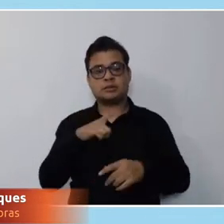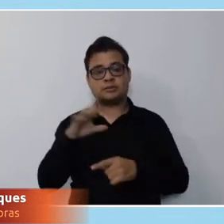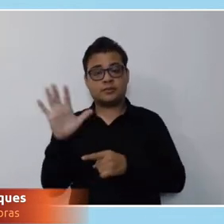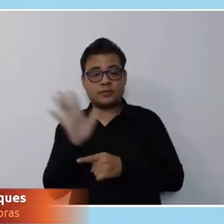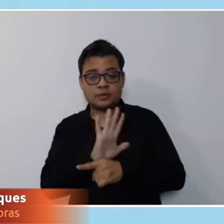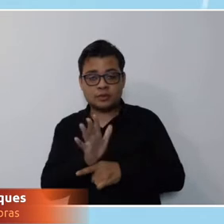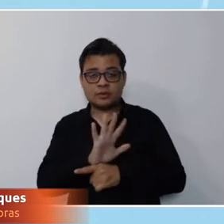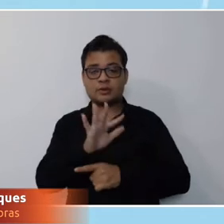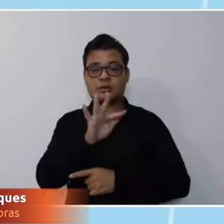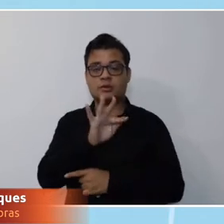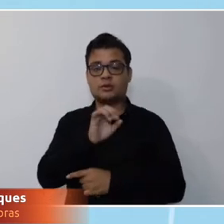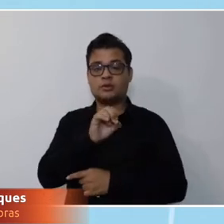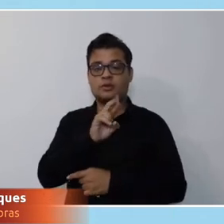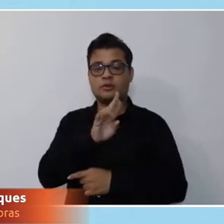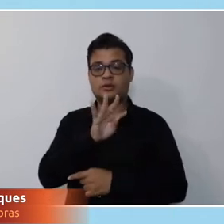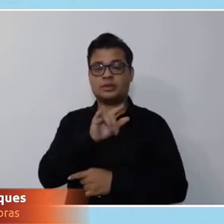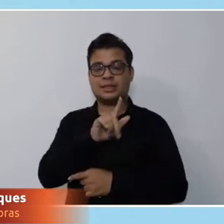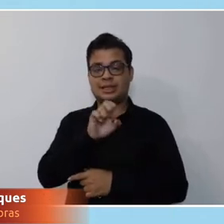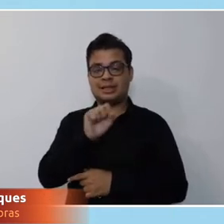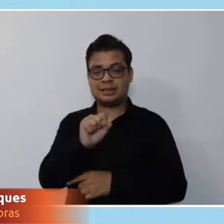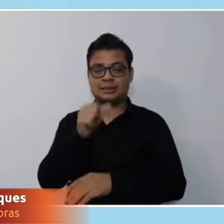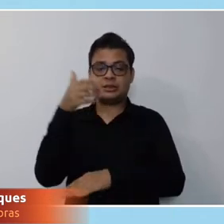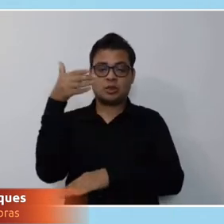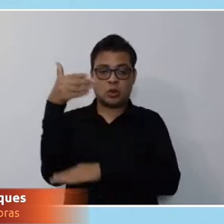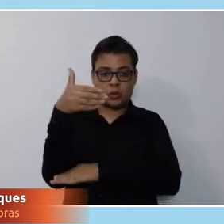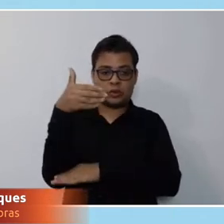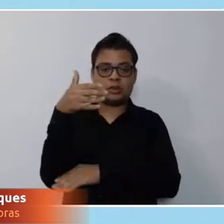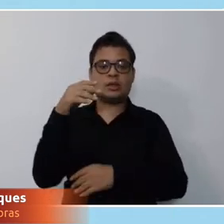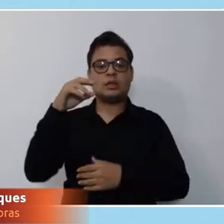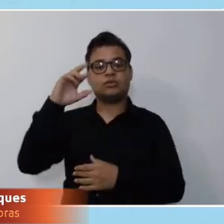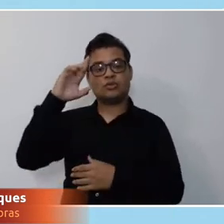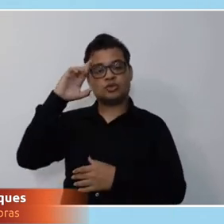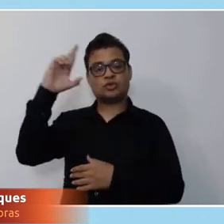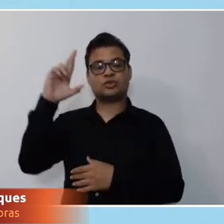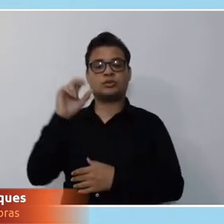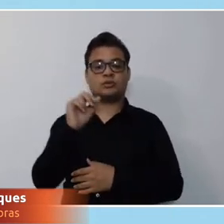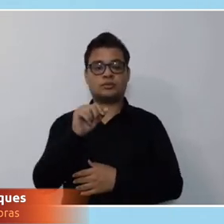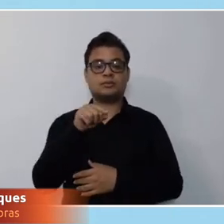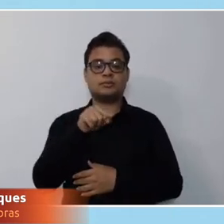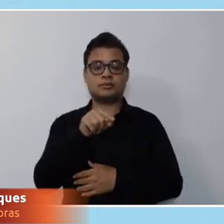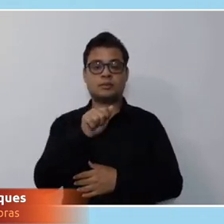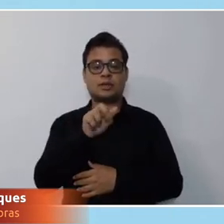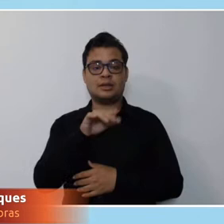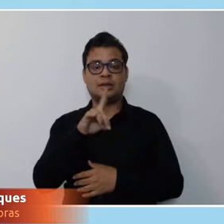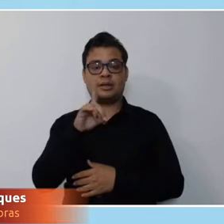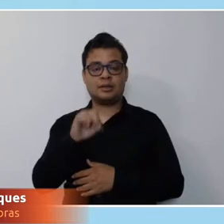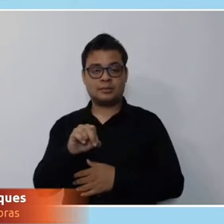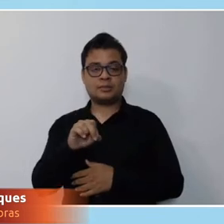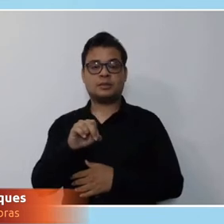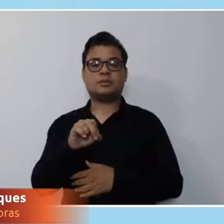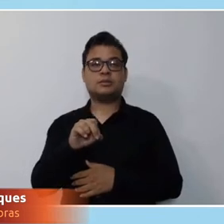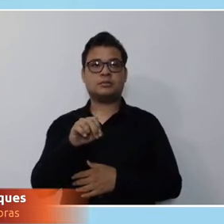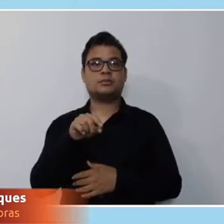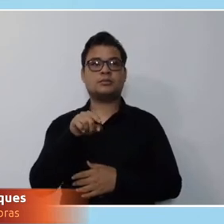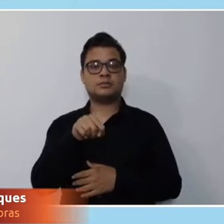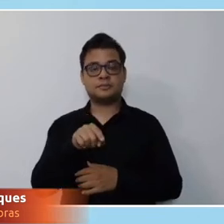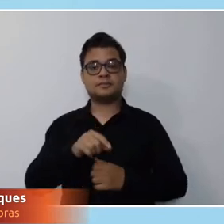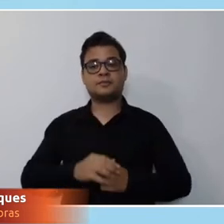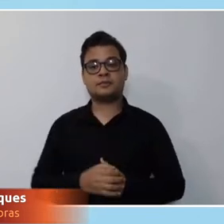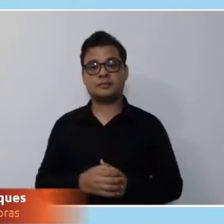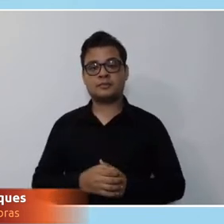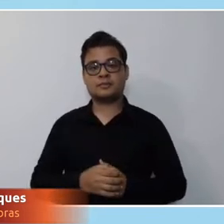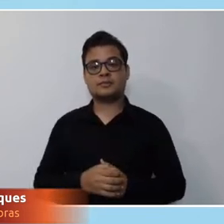Hotel, do diretor Armando Praça, e Benedetta, de Paul Verhoeven,